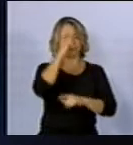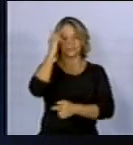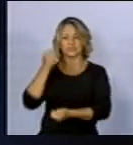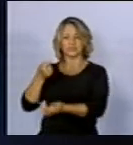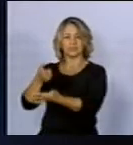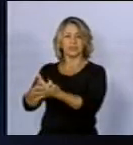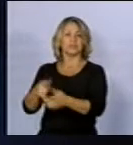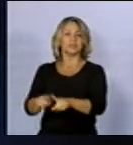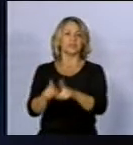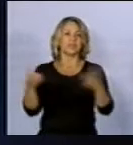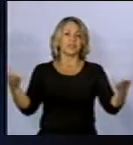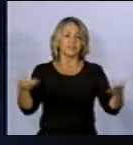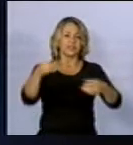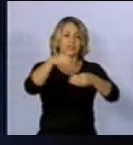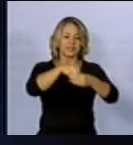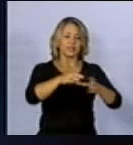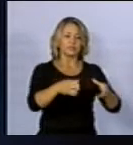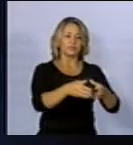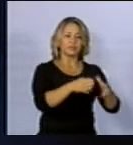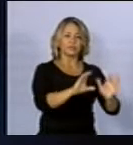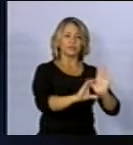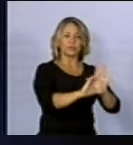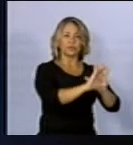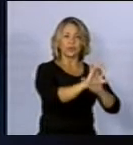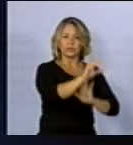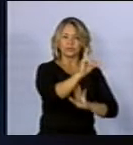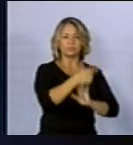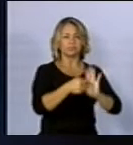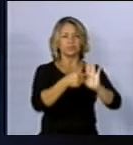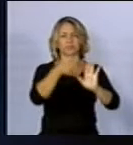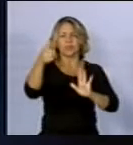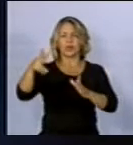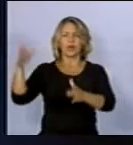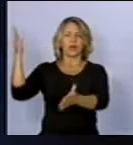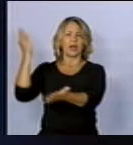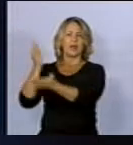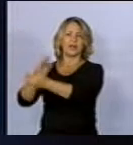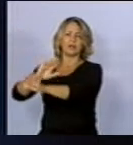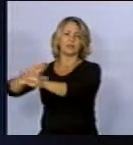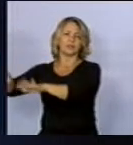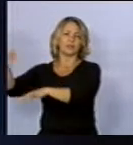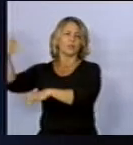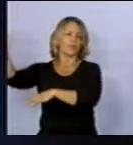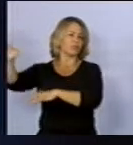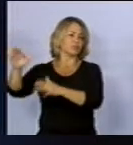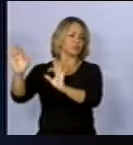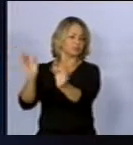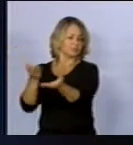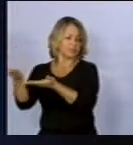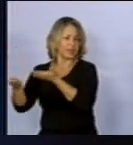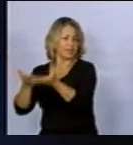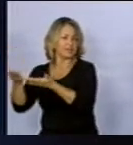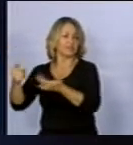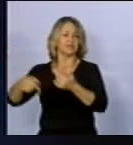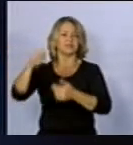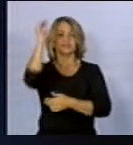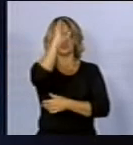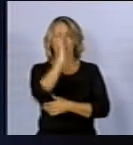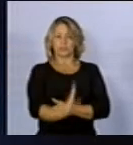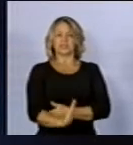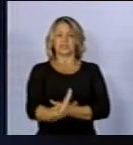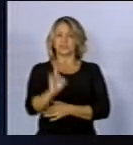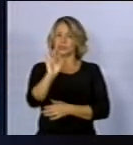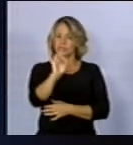previstos nesse código de defesa do consumidor não excluem outros decorrentes de tratados ou Convenções internacionais que o Brasil seja